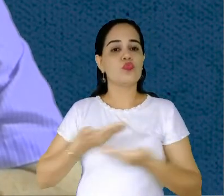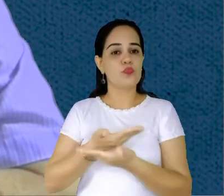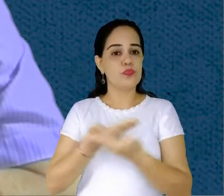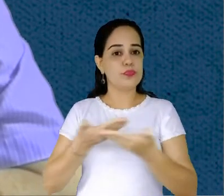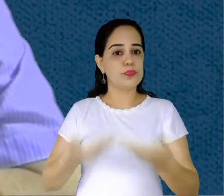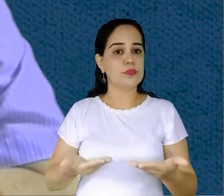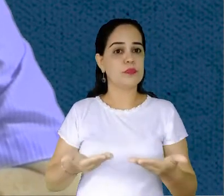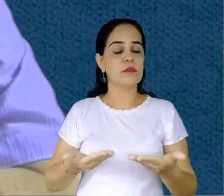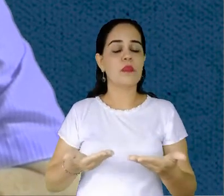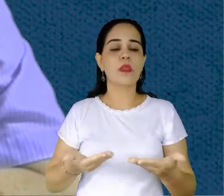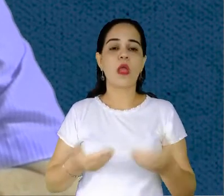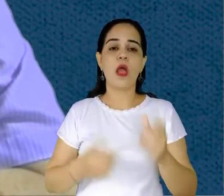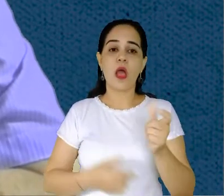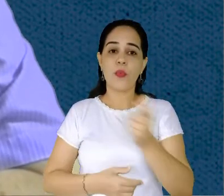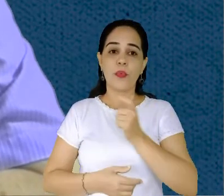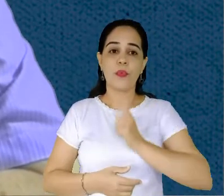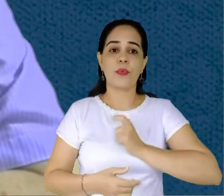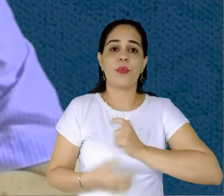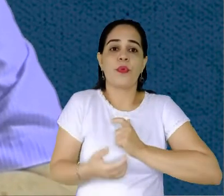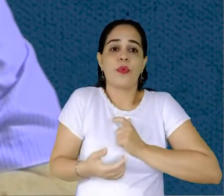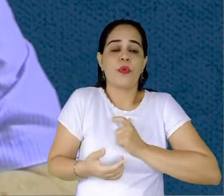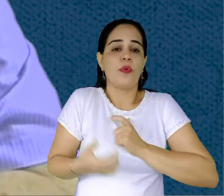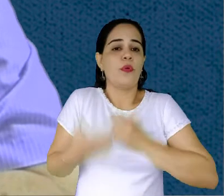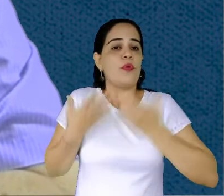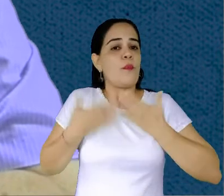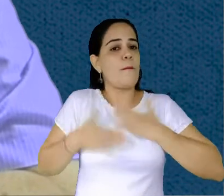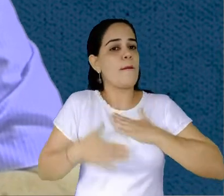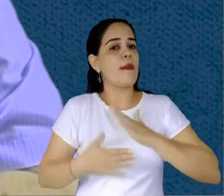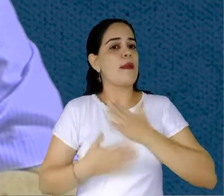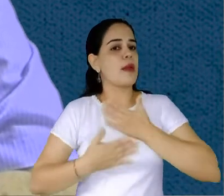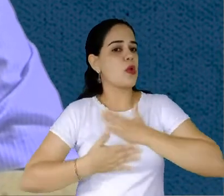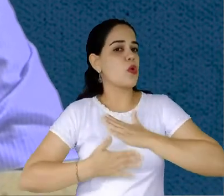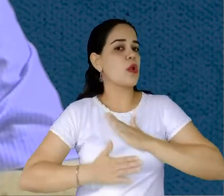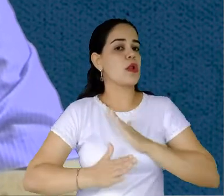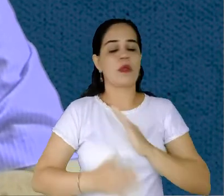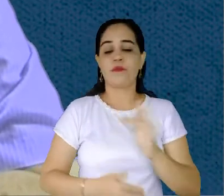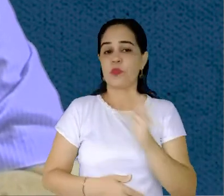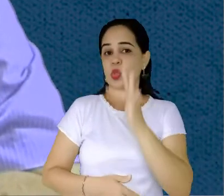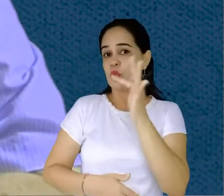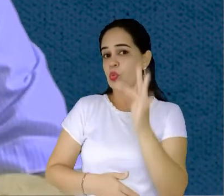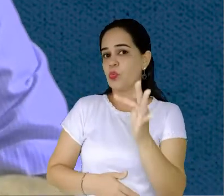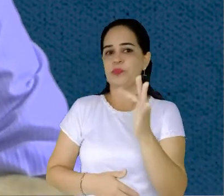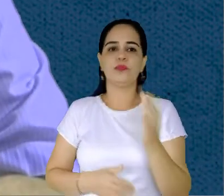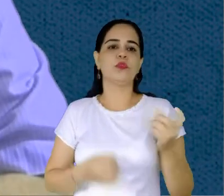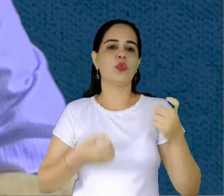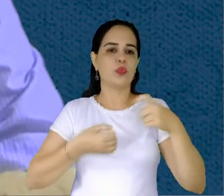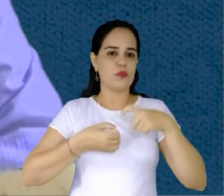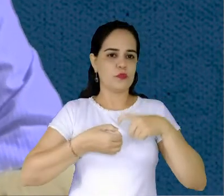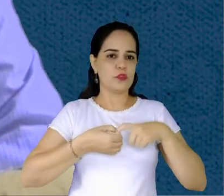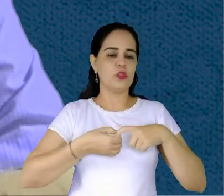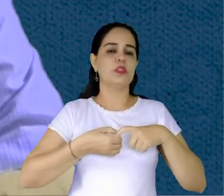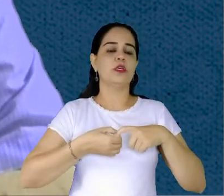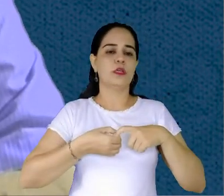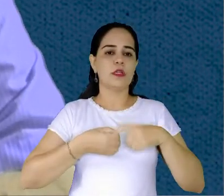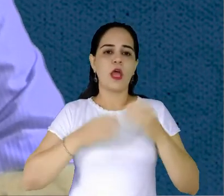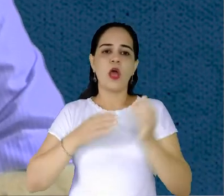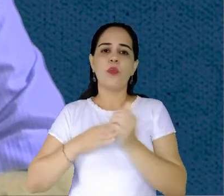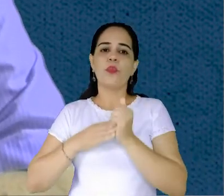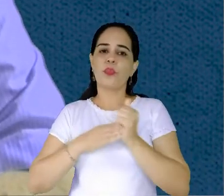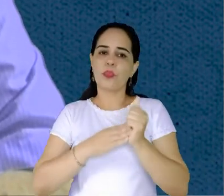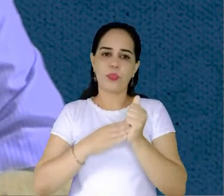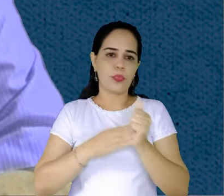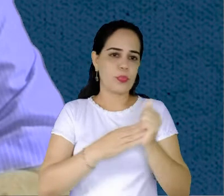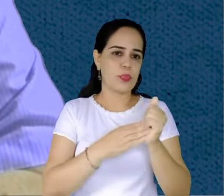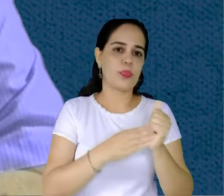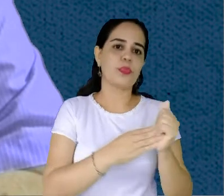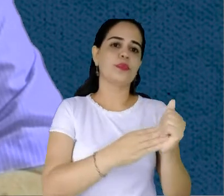deixa. E nos convida para que não fiquemos perturbados, porque Ele voltará e nos